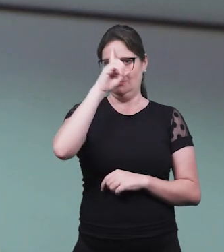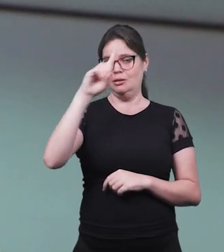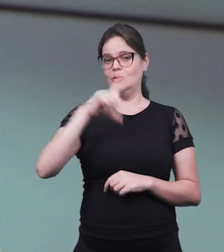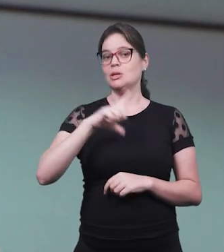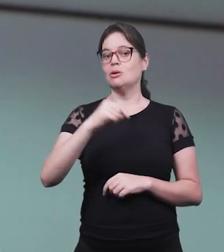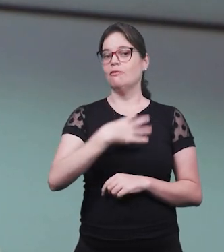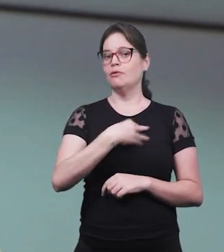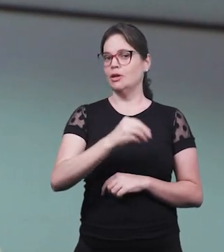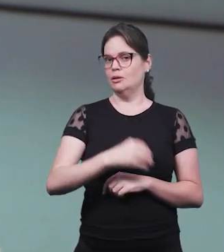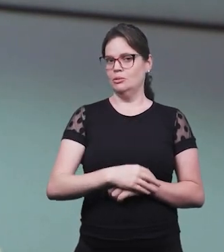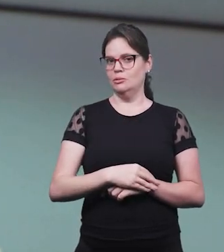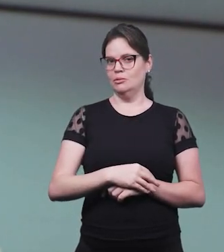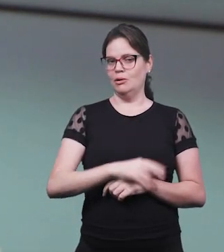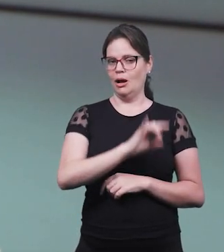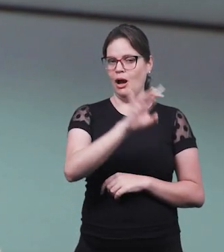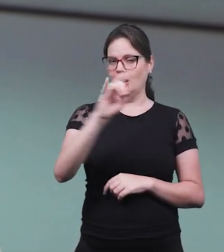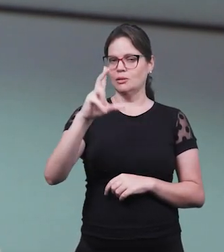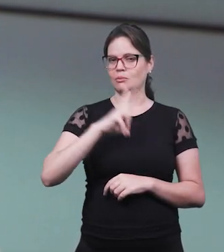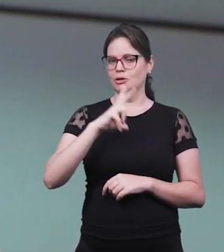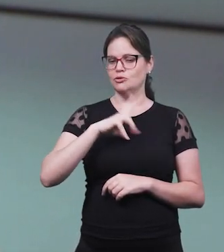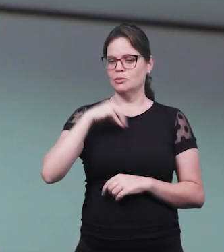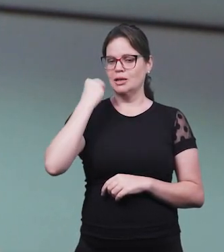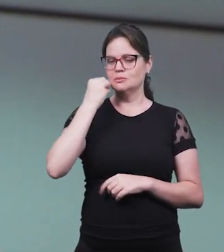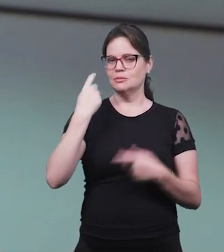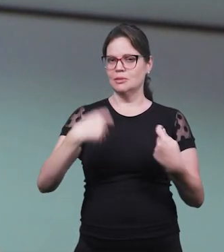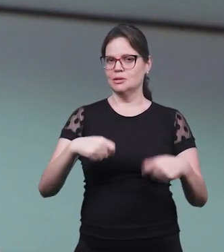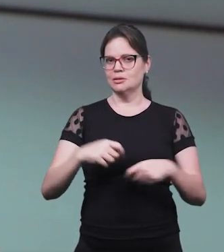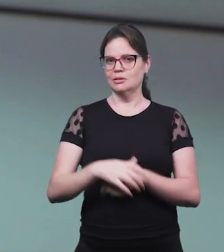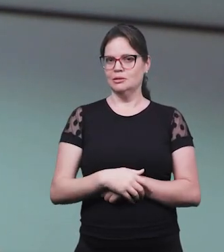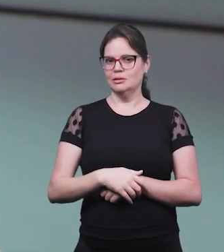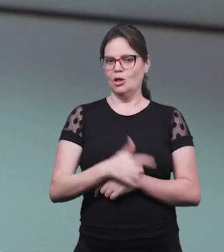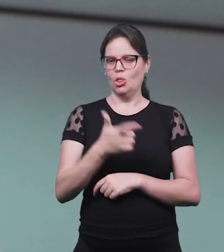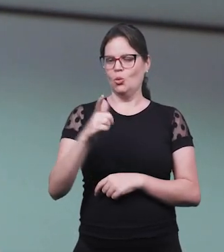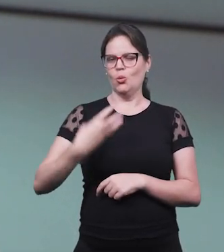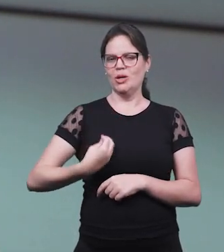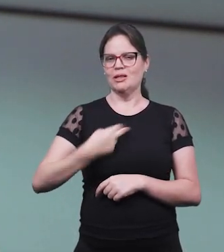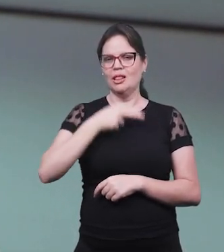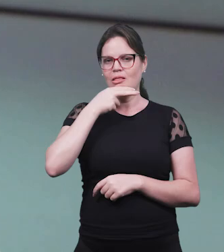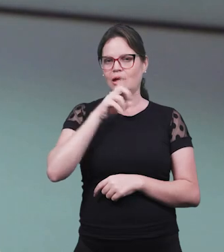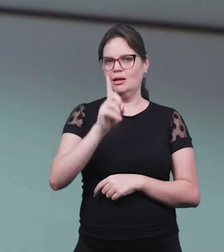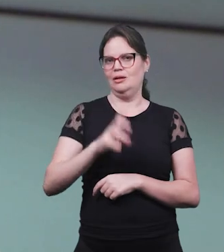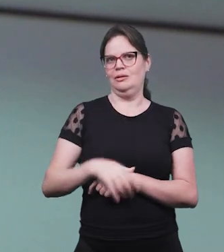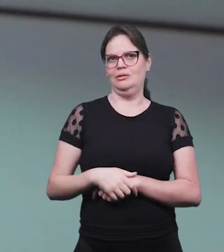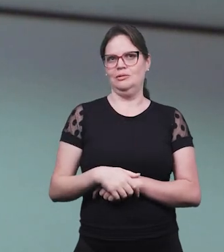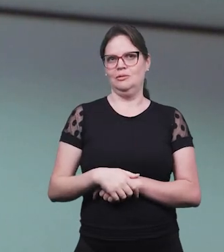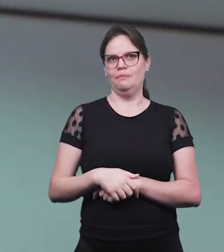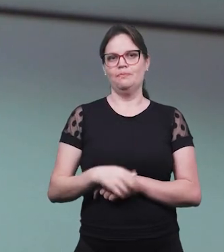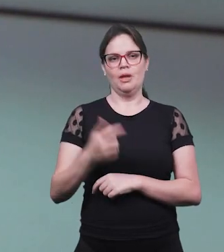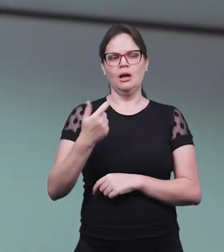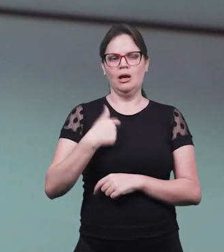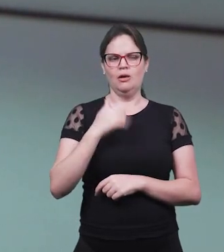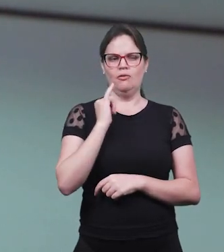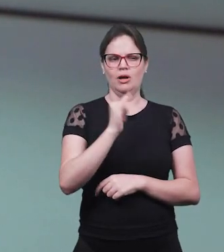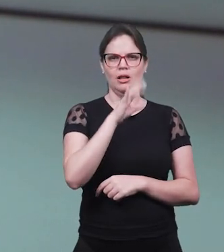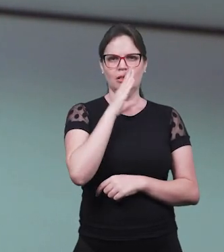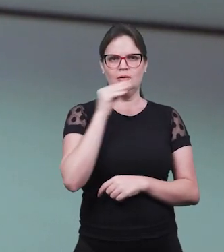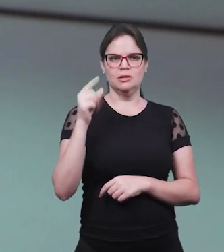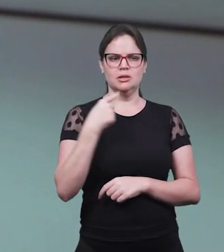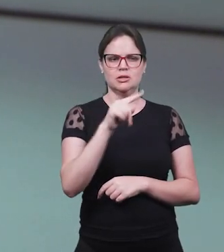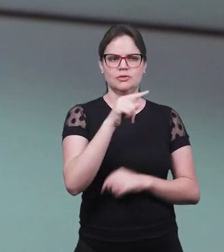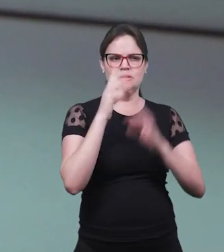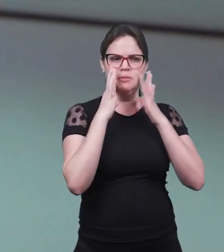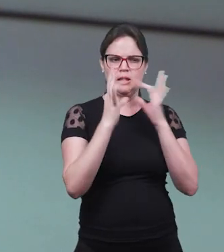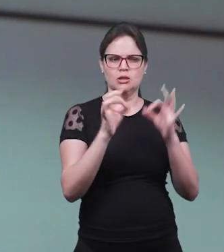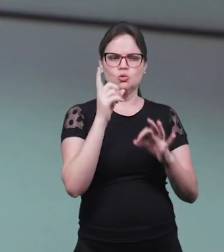uma experiência. Esses dias eu conversava com os adolescentes lá da igreja e falei, se vocês prestarem atenção, todos os dias o Senhor fala